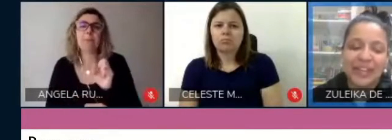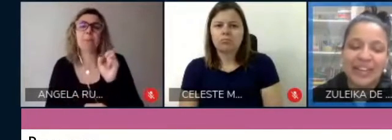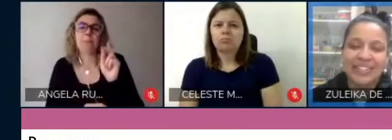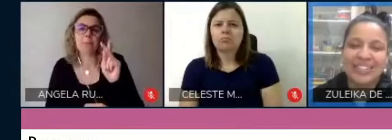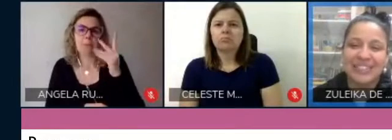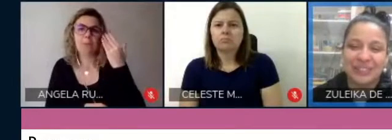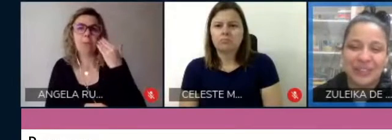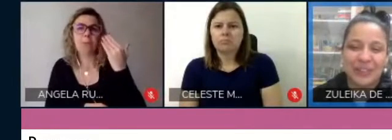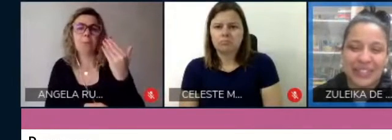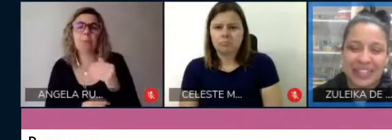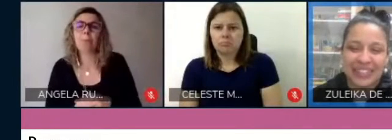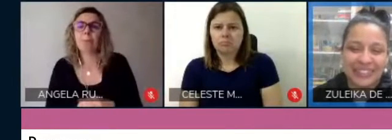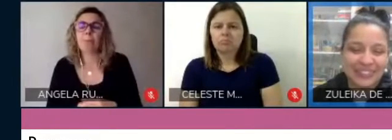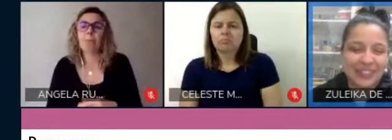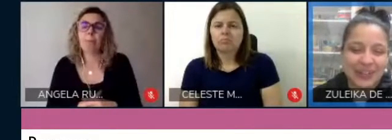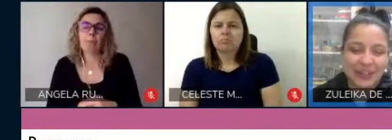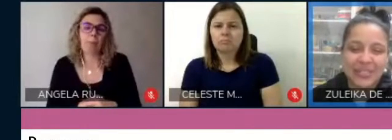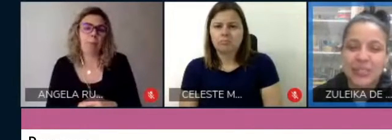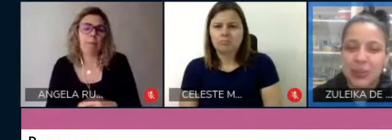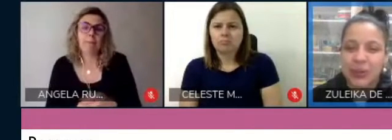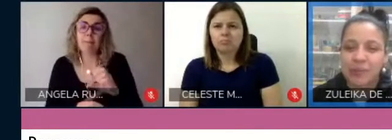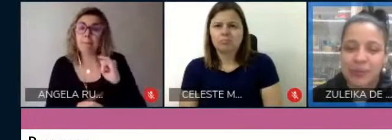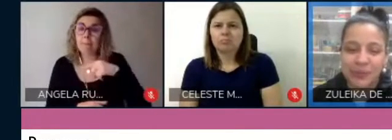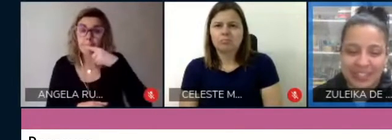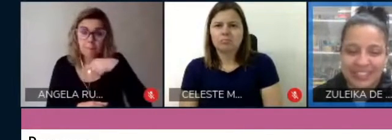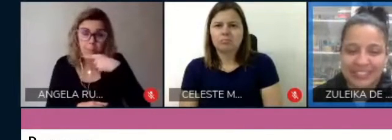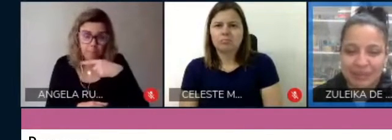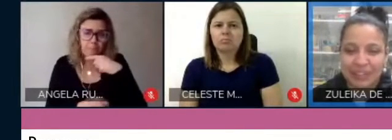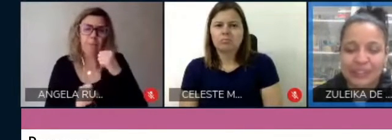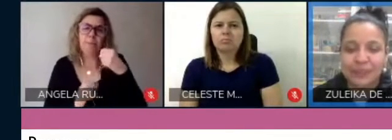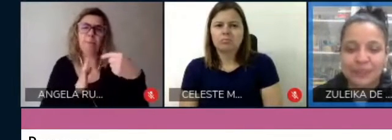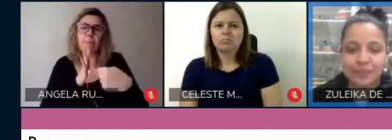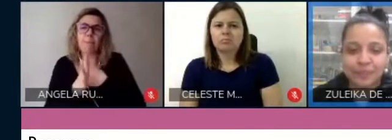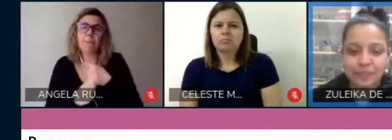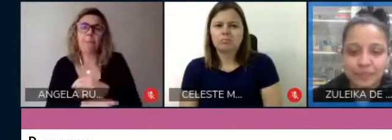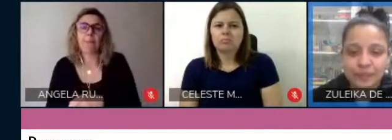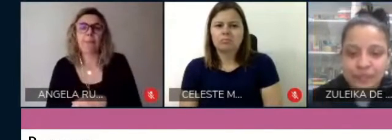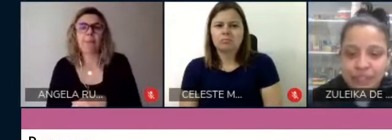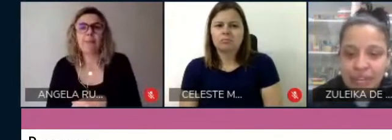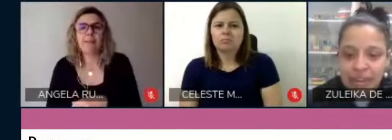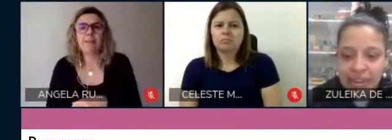Foi? Então tá. Se não ficou claro, qualquer coisa é só perguntar, tá bem?